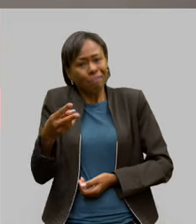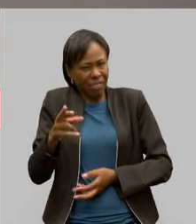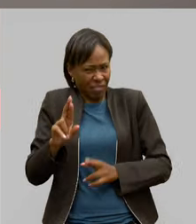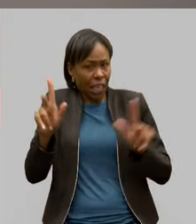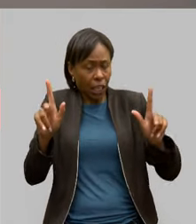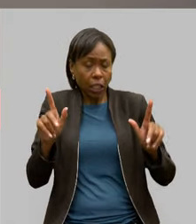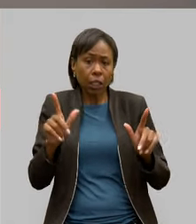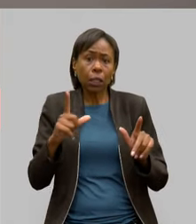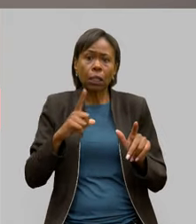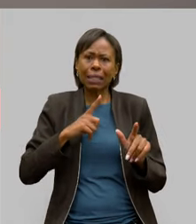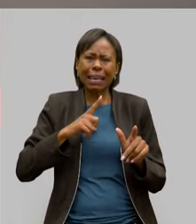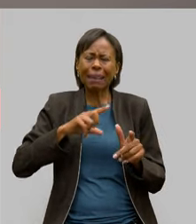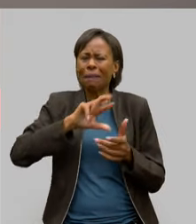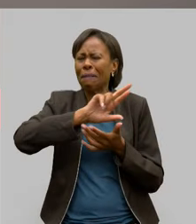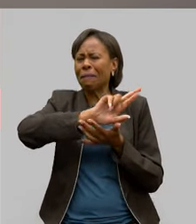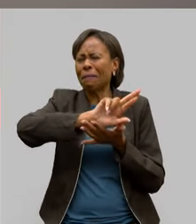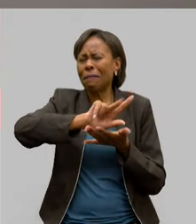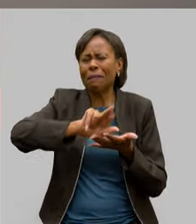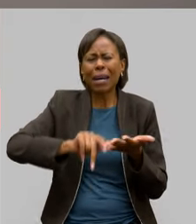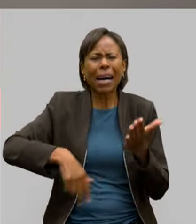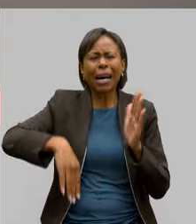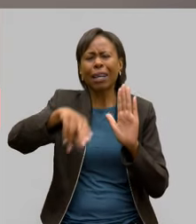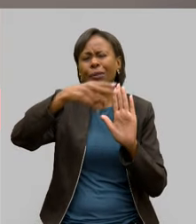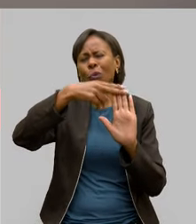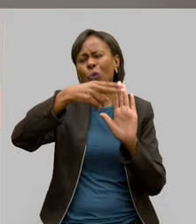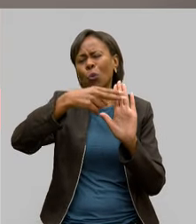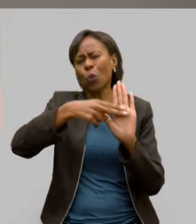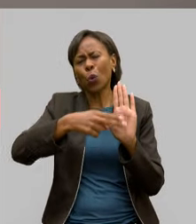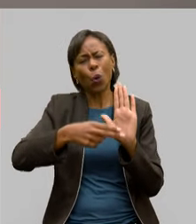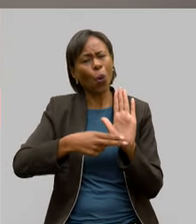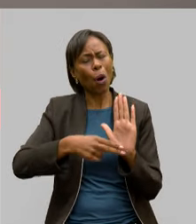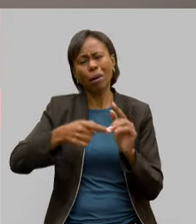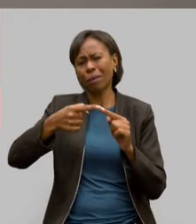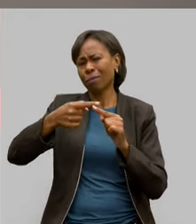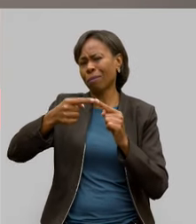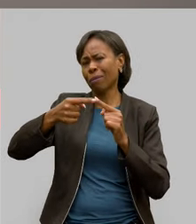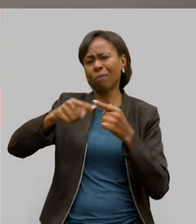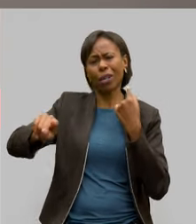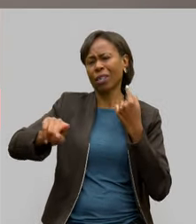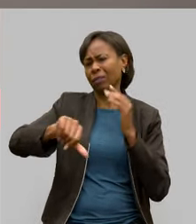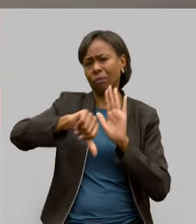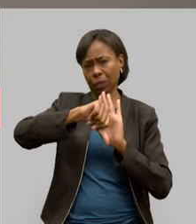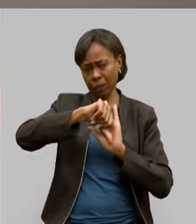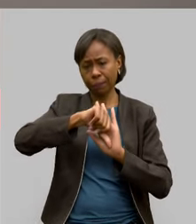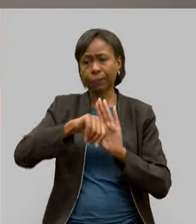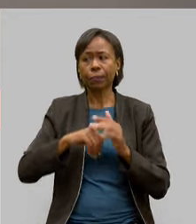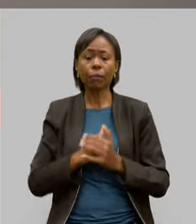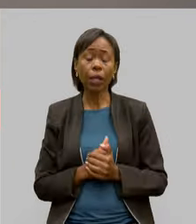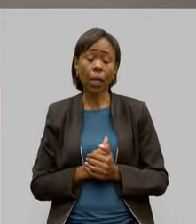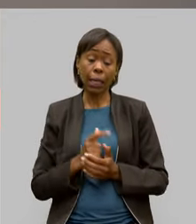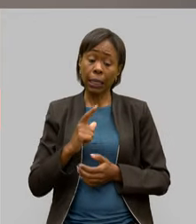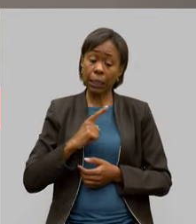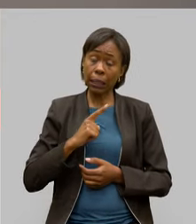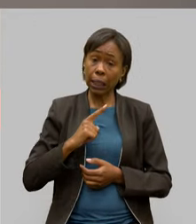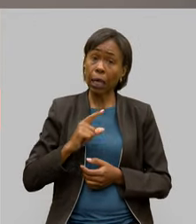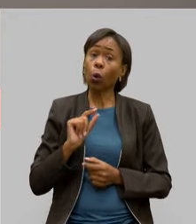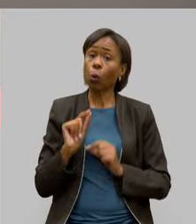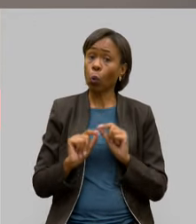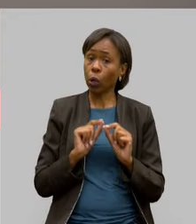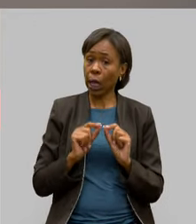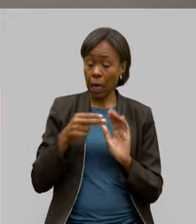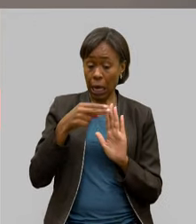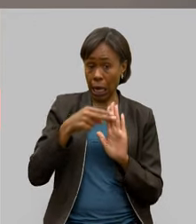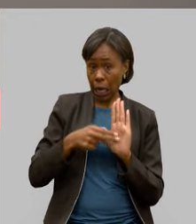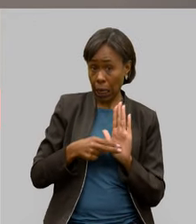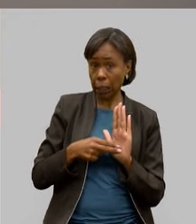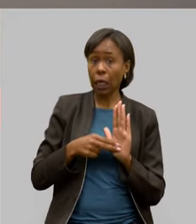excludentes e princípios que poderiam excluir da questão criminal eh a gente tem o princípio da adequação social a